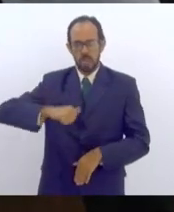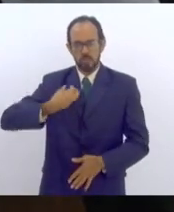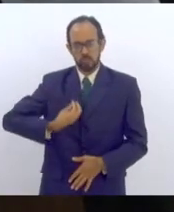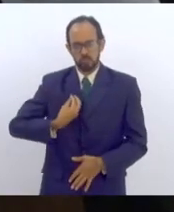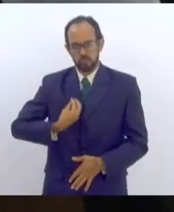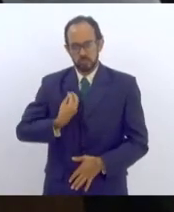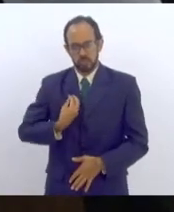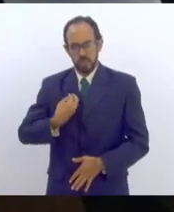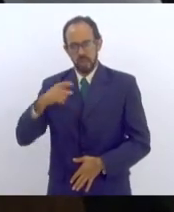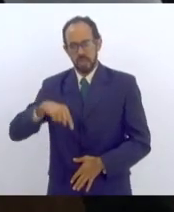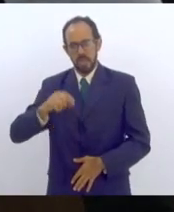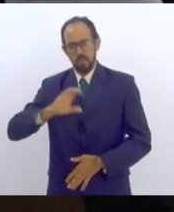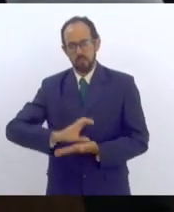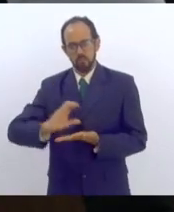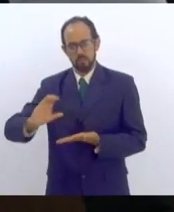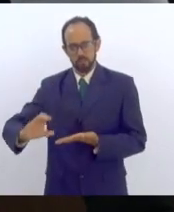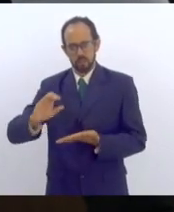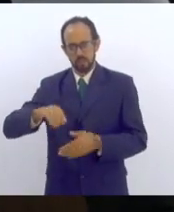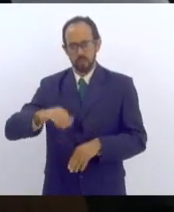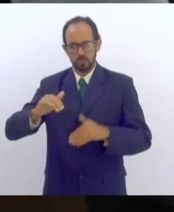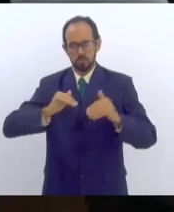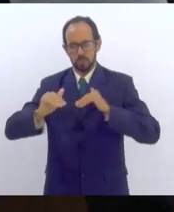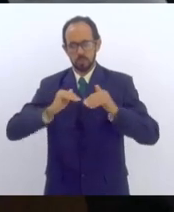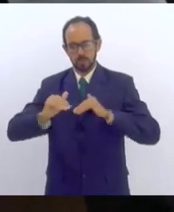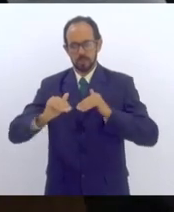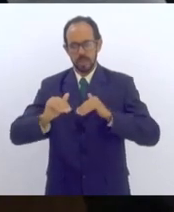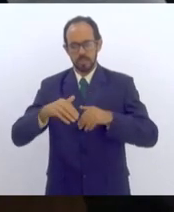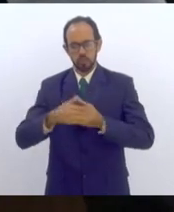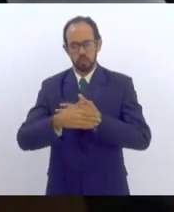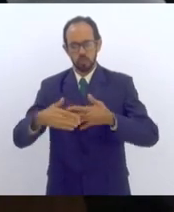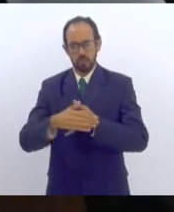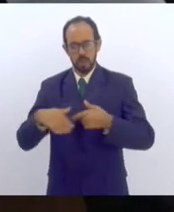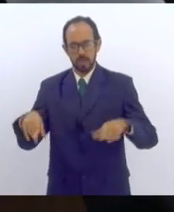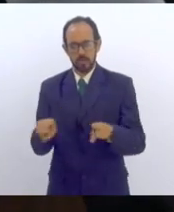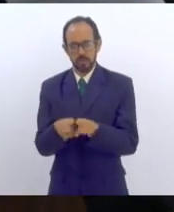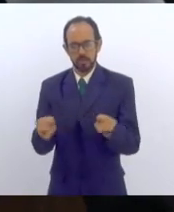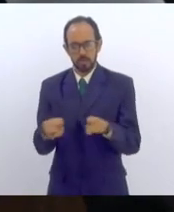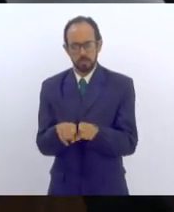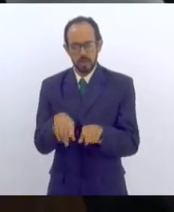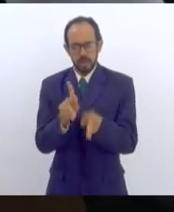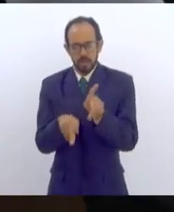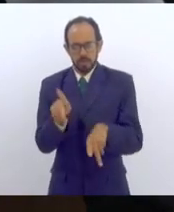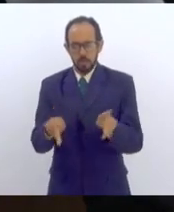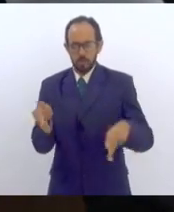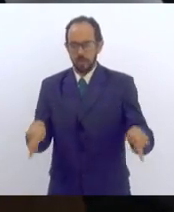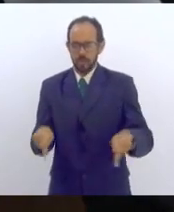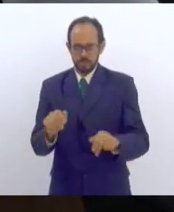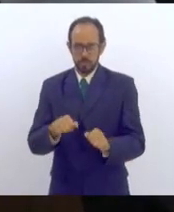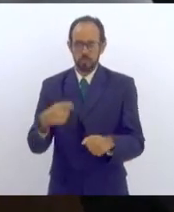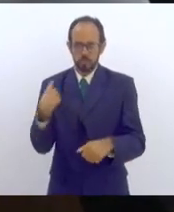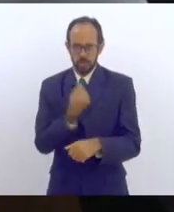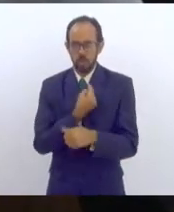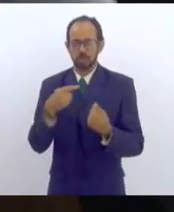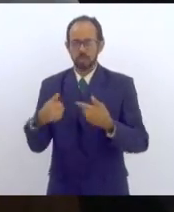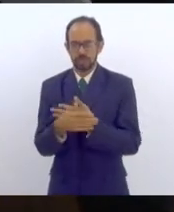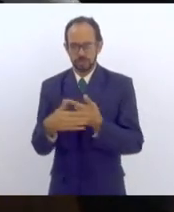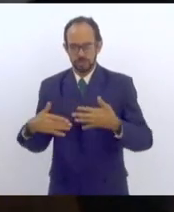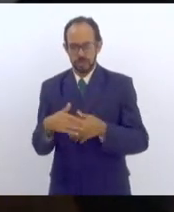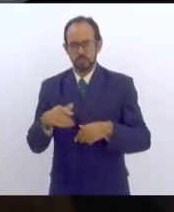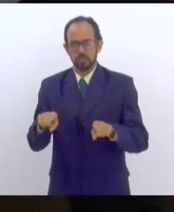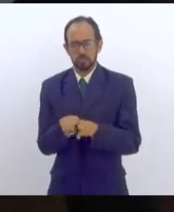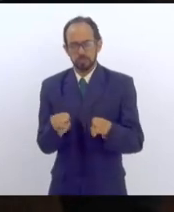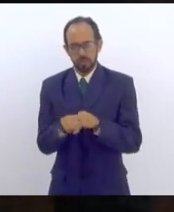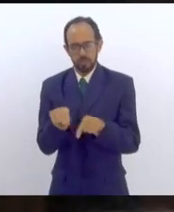é investimento em mobilidade urbana saudável, é investimento na população da nossa cidade e também no nosso